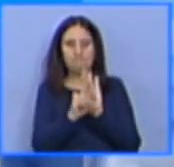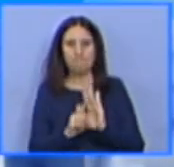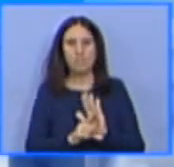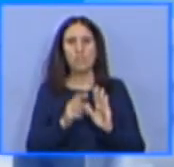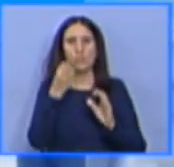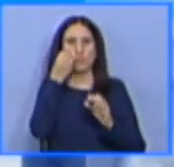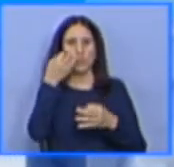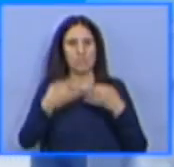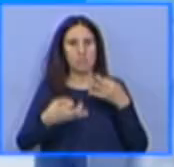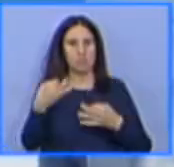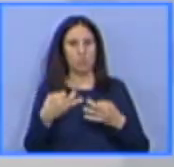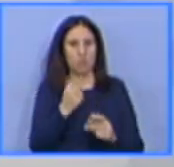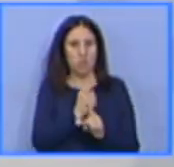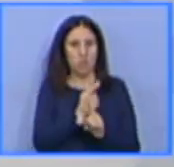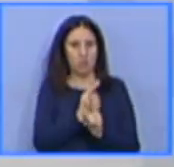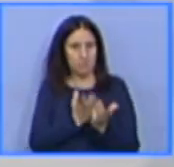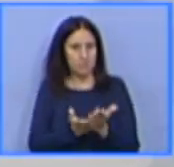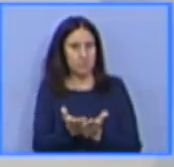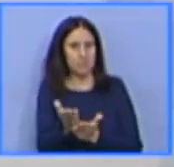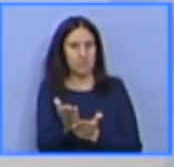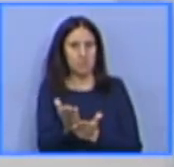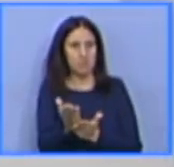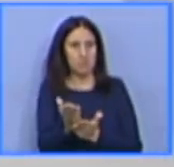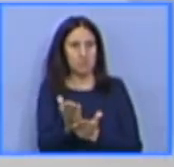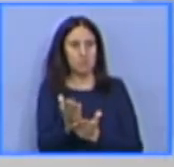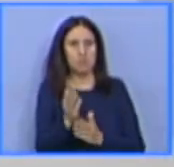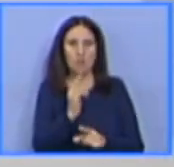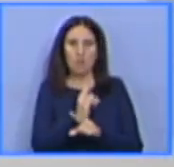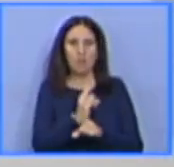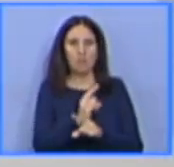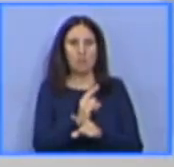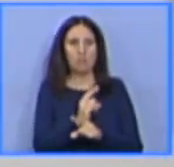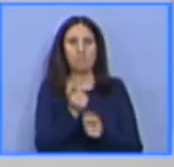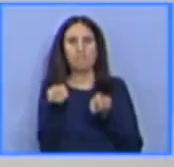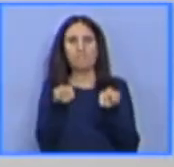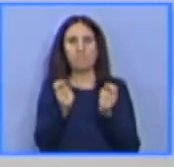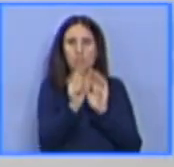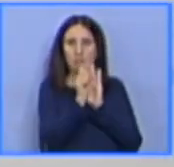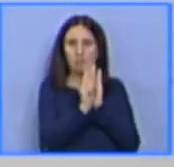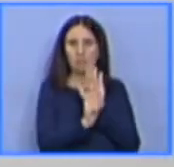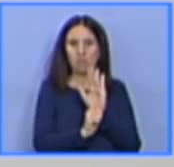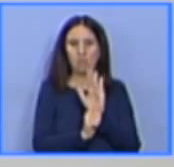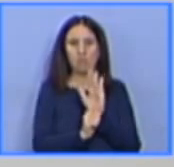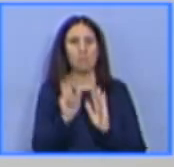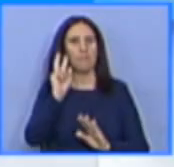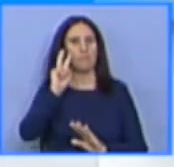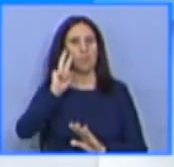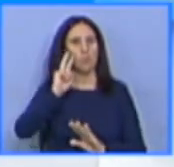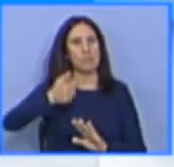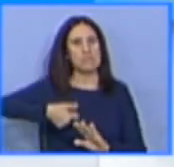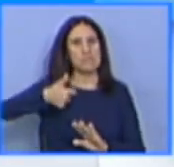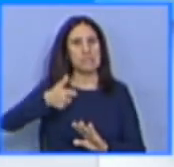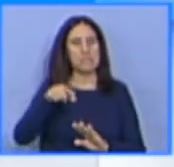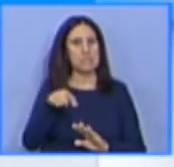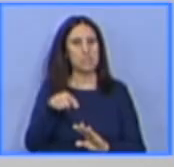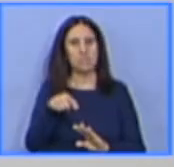jurídico permaneça ordenado pela ética, por os valores fundamentais e